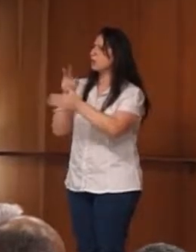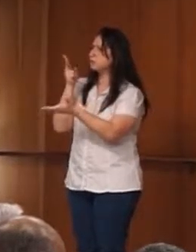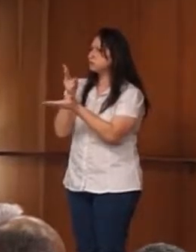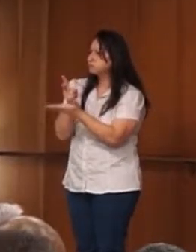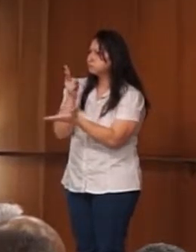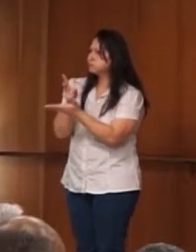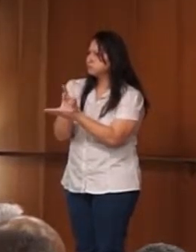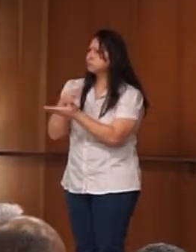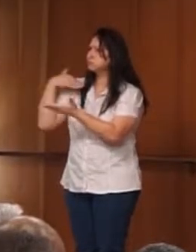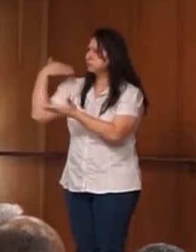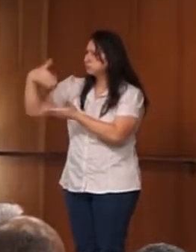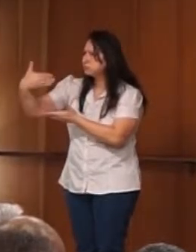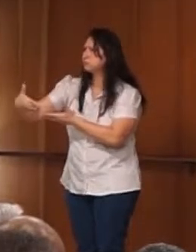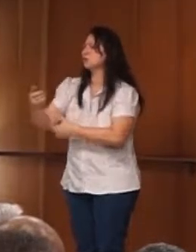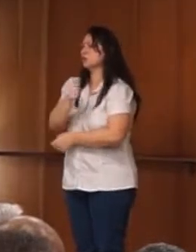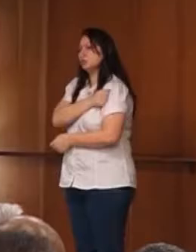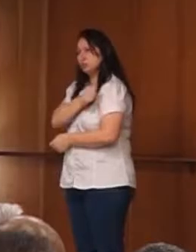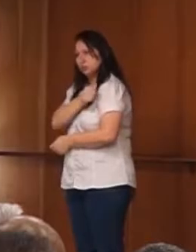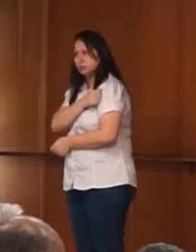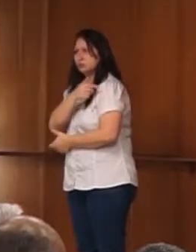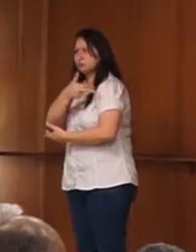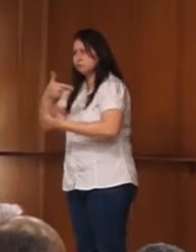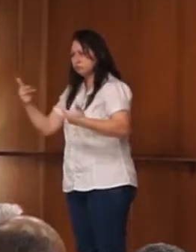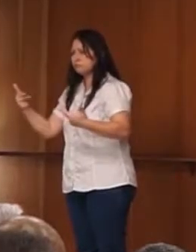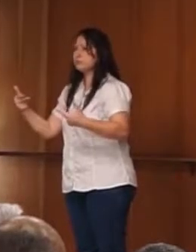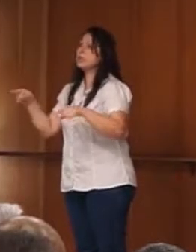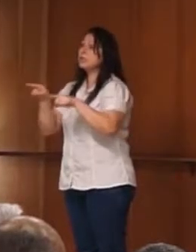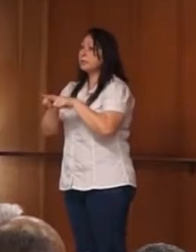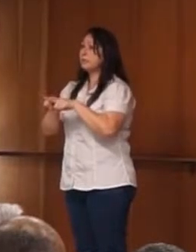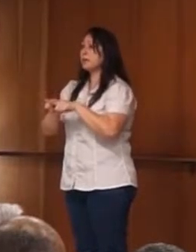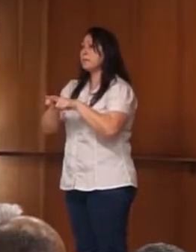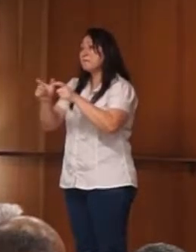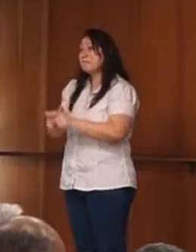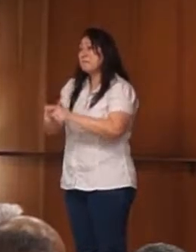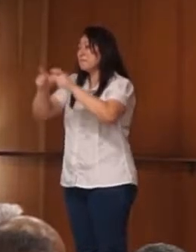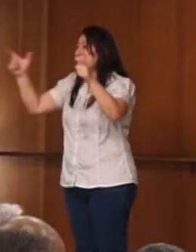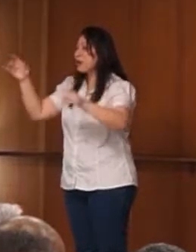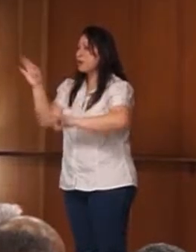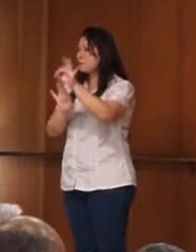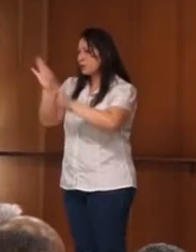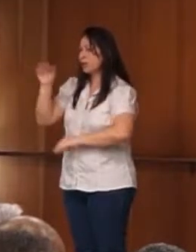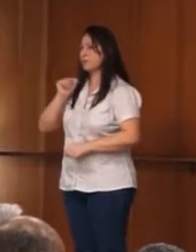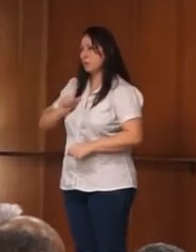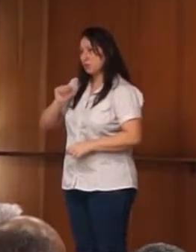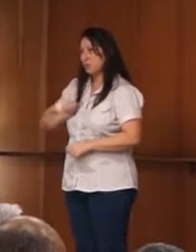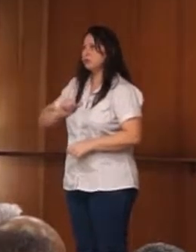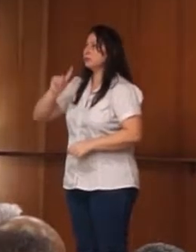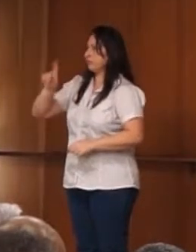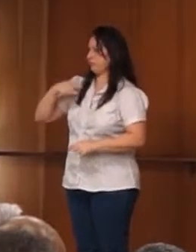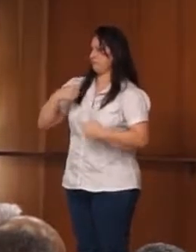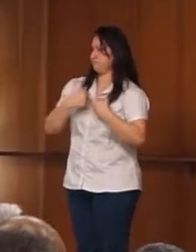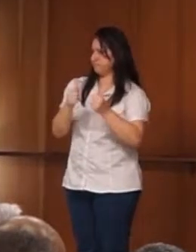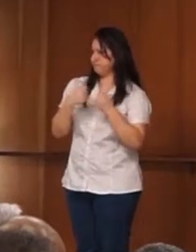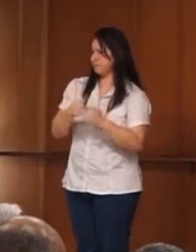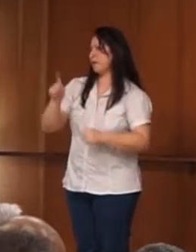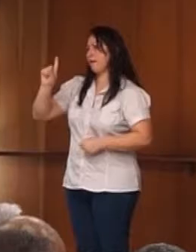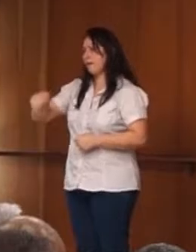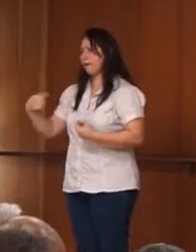estudante, talvez o maior programa de bolsas do país, bolsas desde Bolsa Transporte até